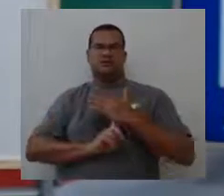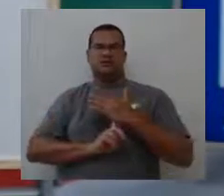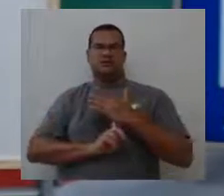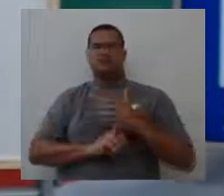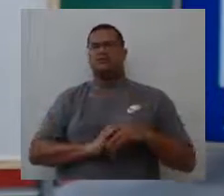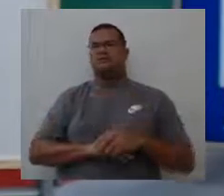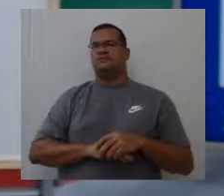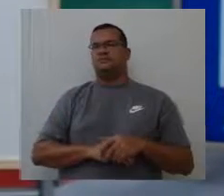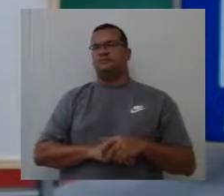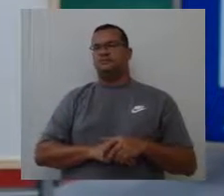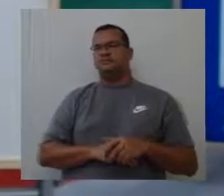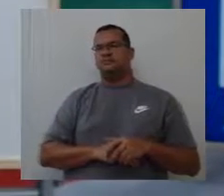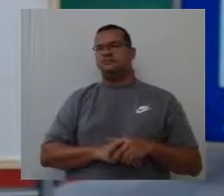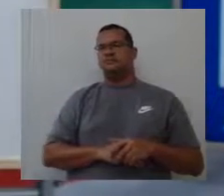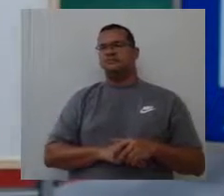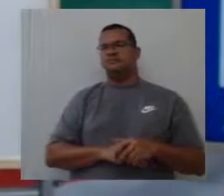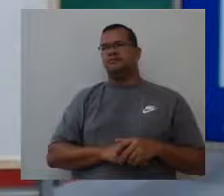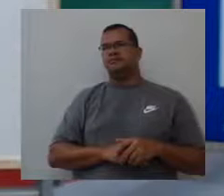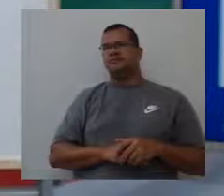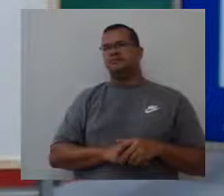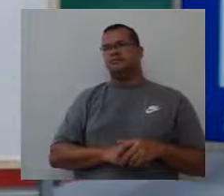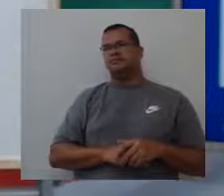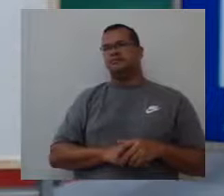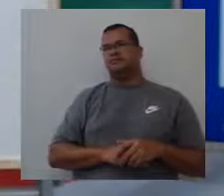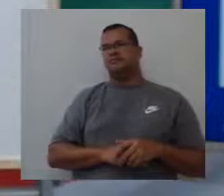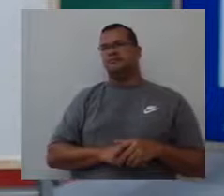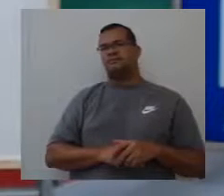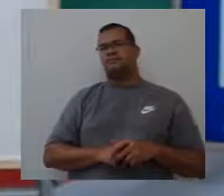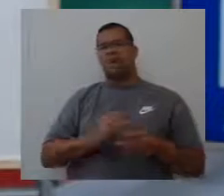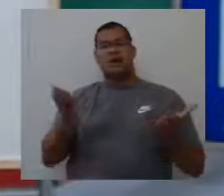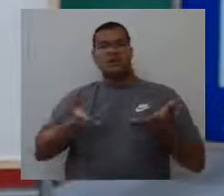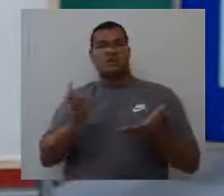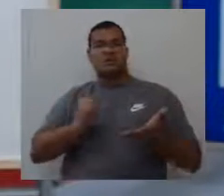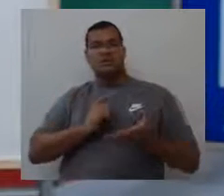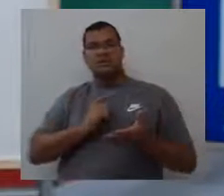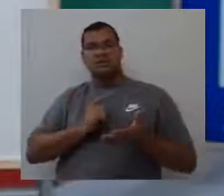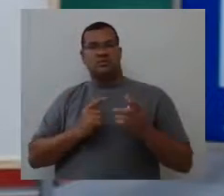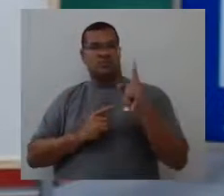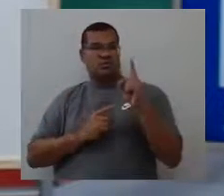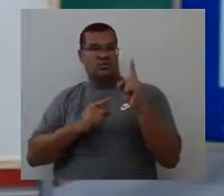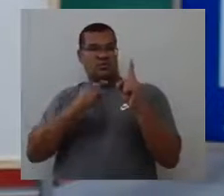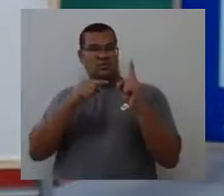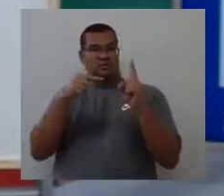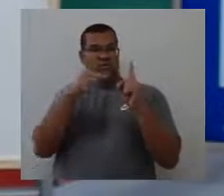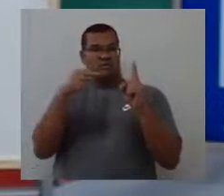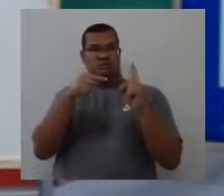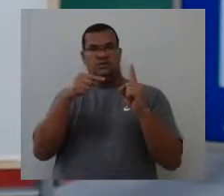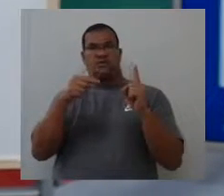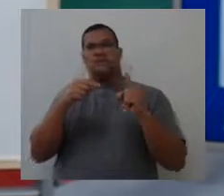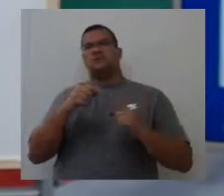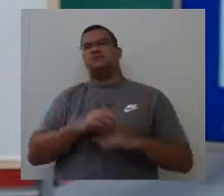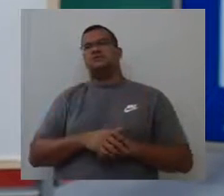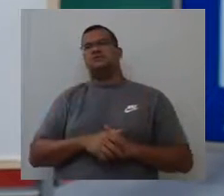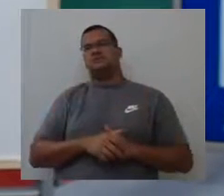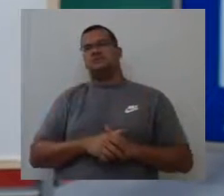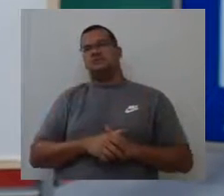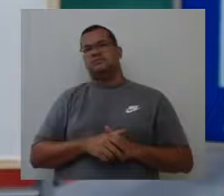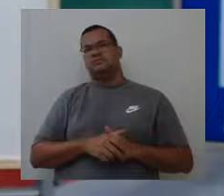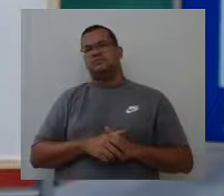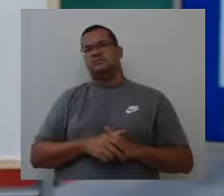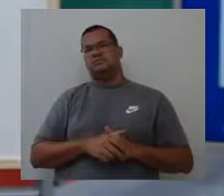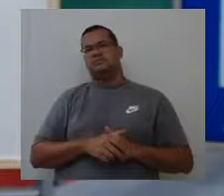tá certo? Olha lá. Então aqui eu tenho 1 tirando 0,83, eu vou considerar só isso aqui,